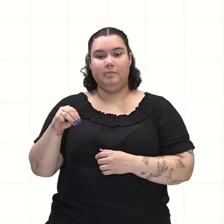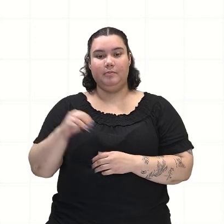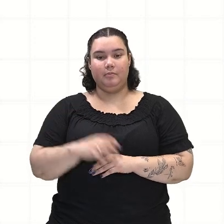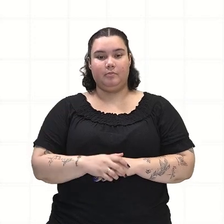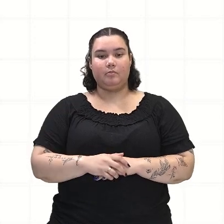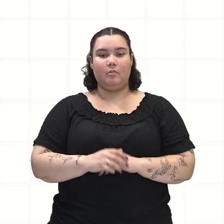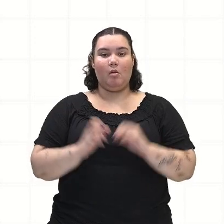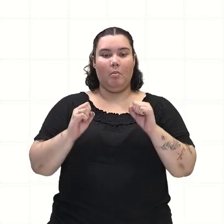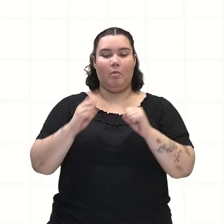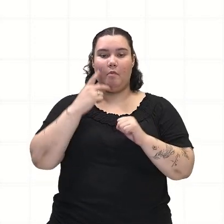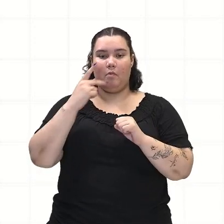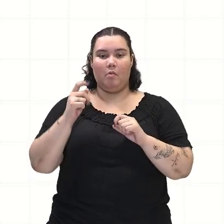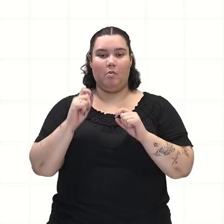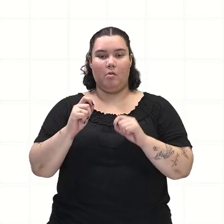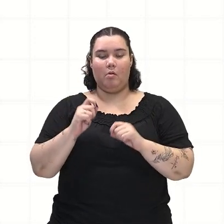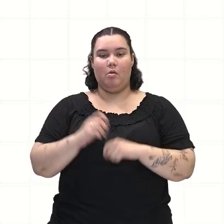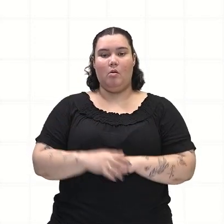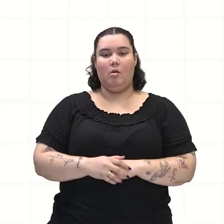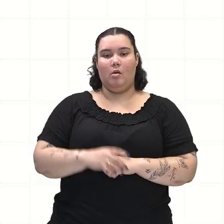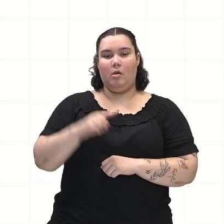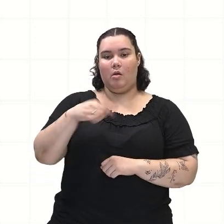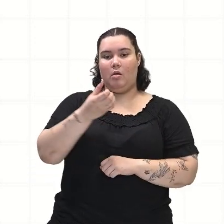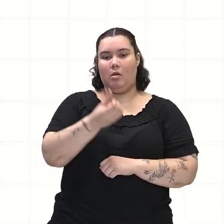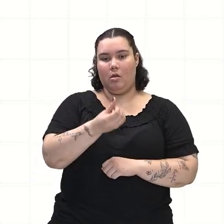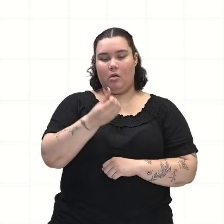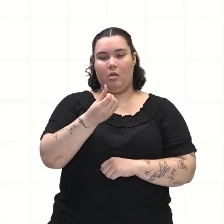poderia dizer que o prédio ia ter